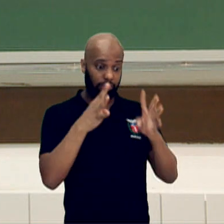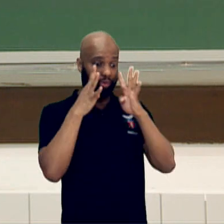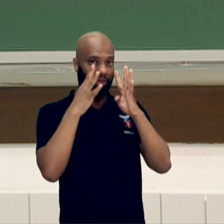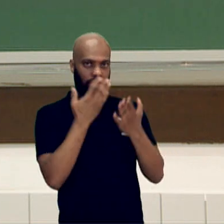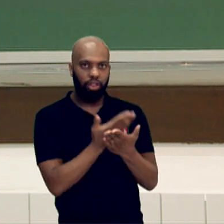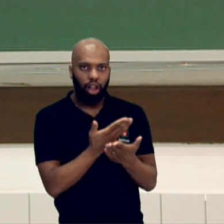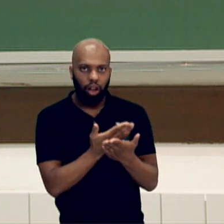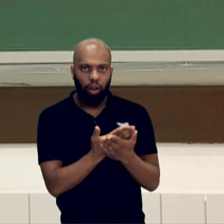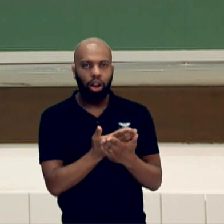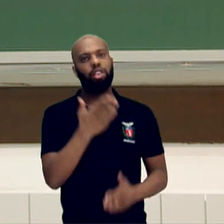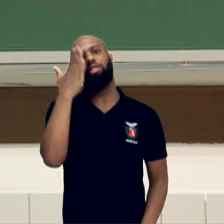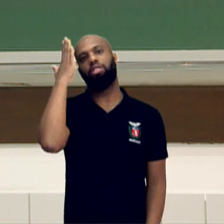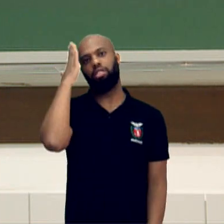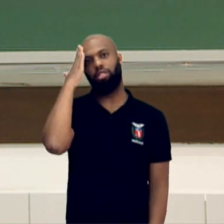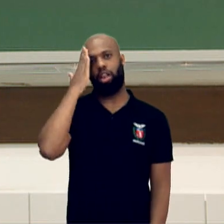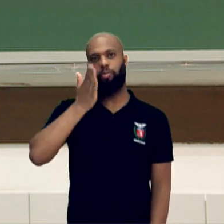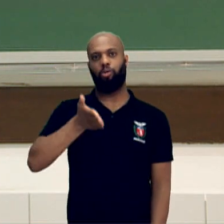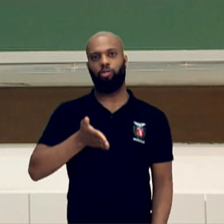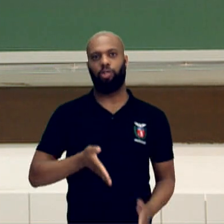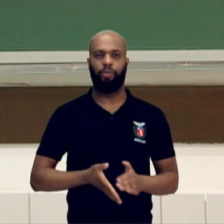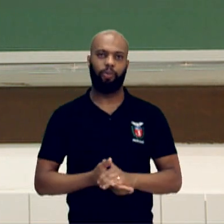aula sabe disso.